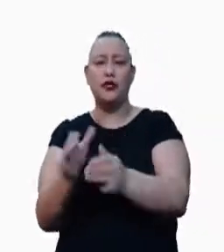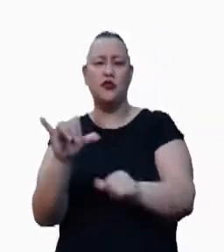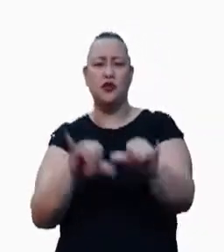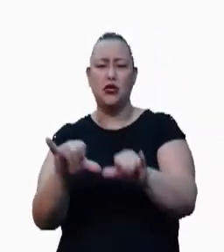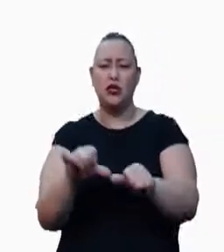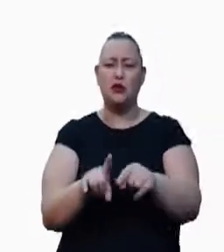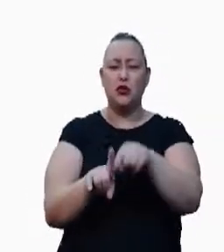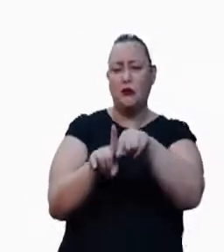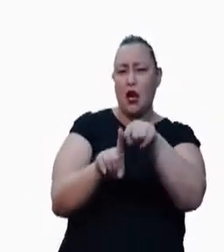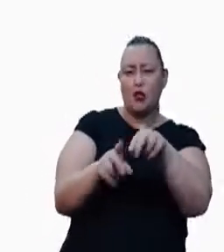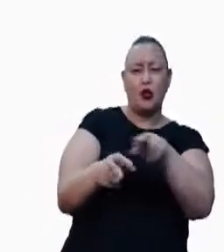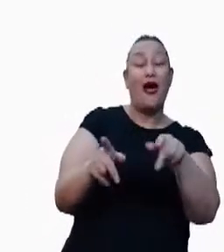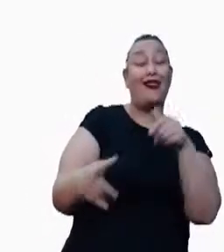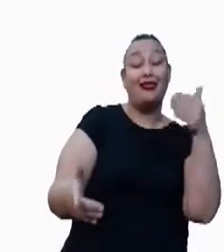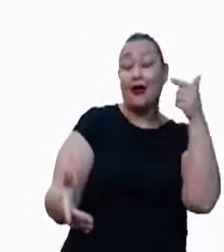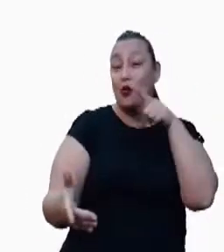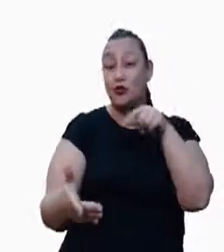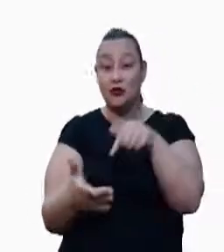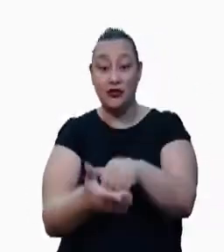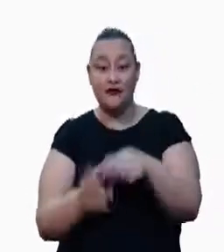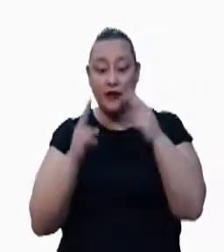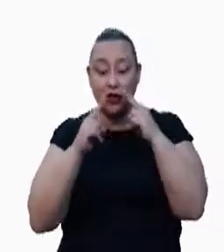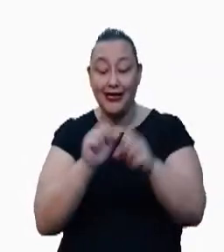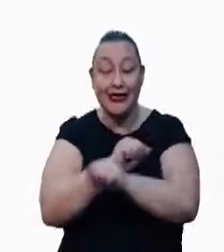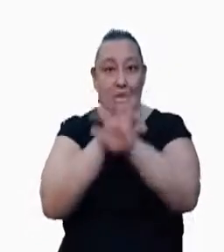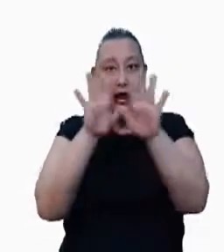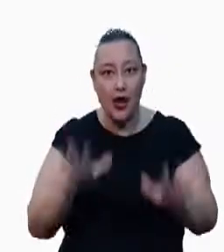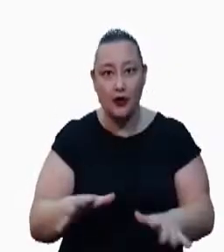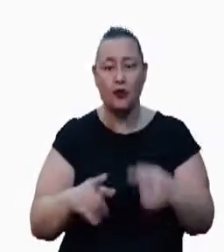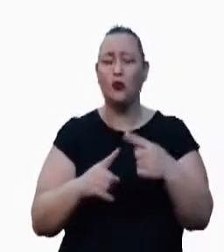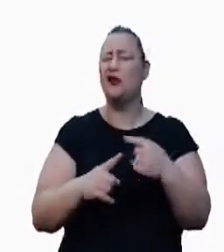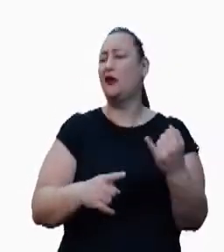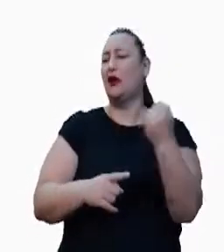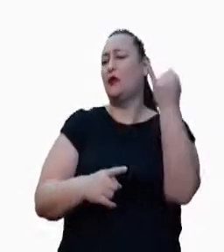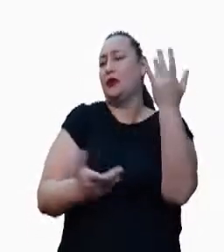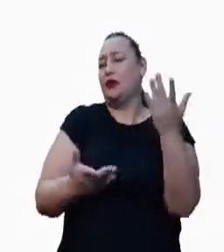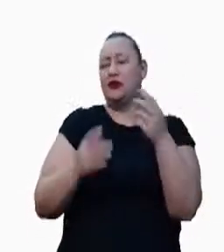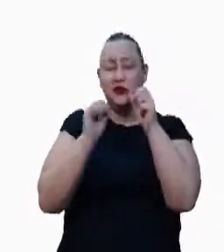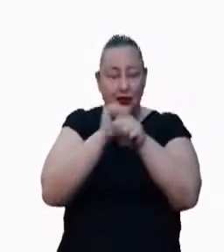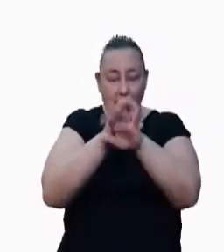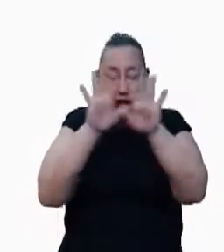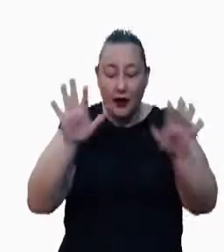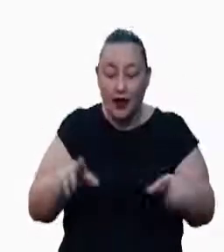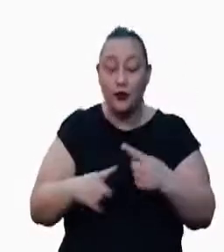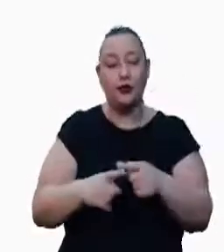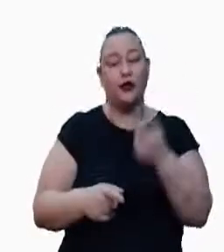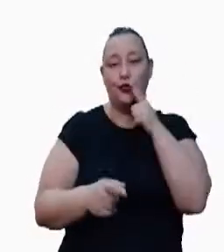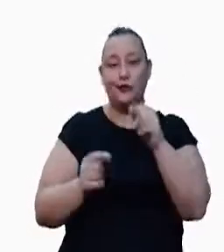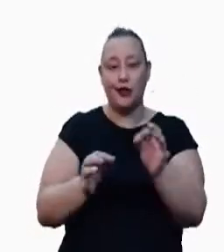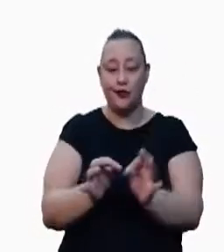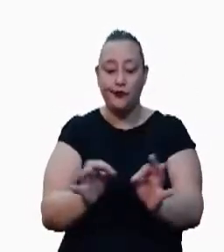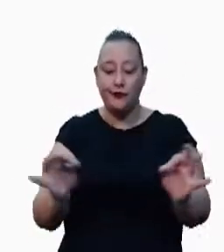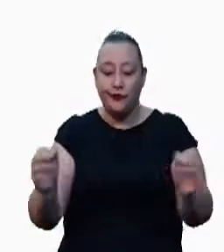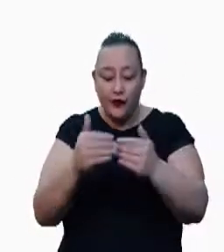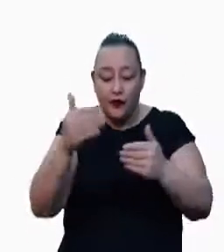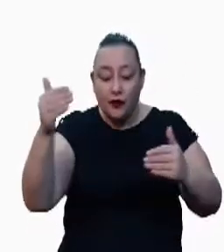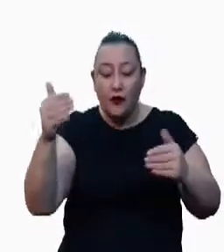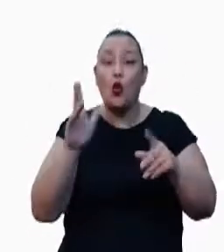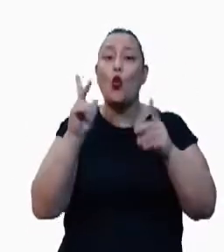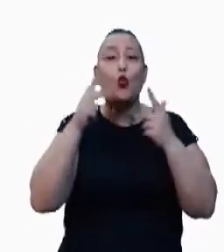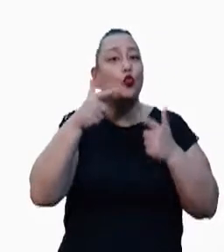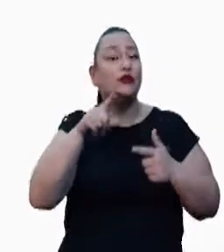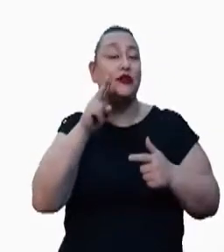ela se manter estável e cristalina. O que é importante disso? Você consegue mensurar a estabilidade dela para